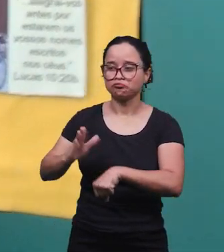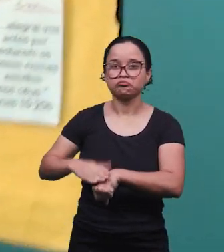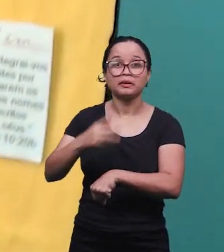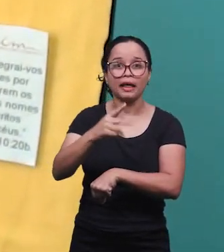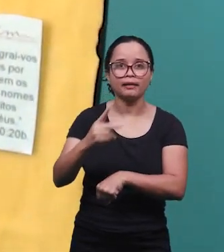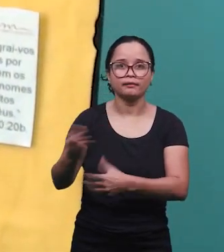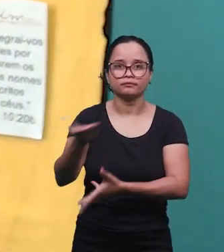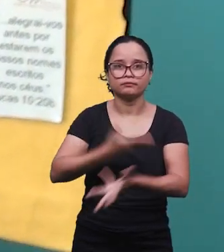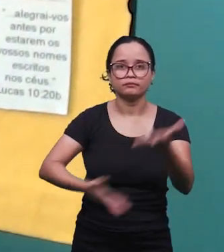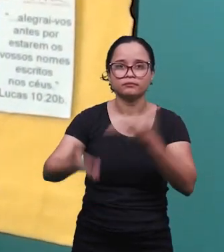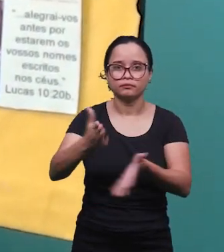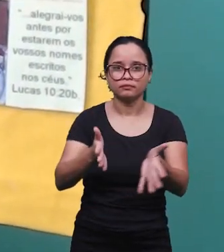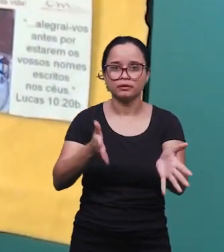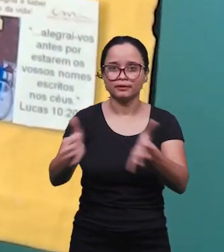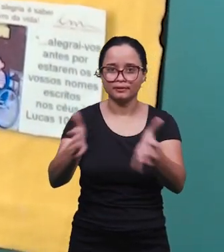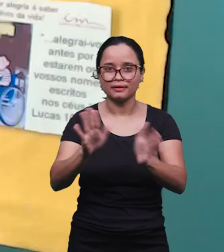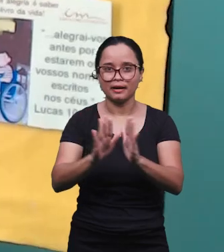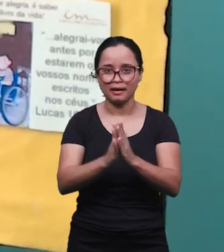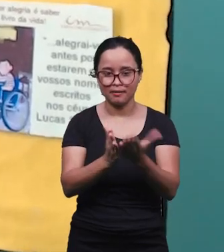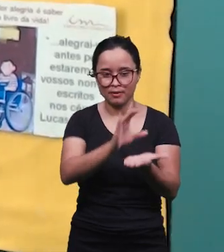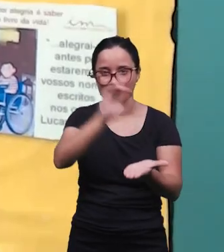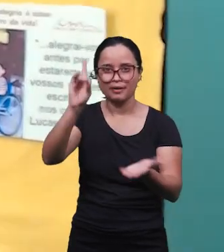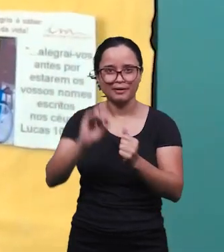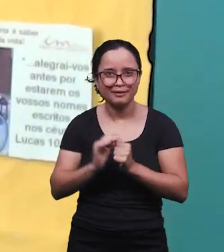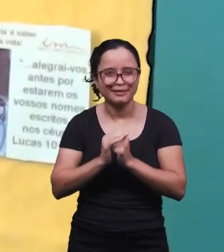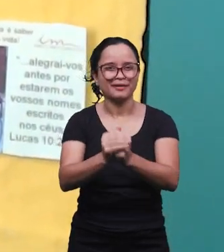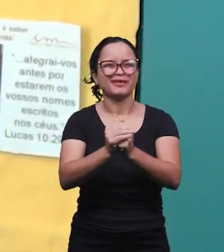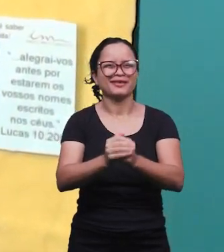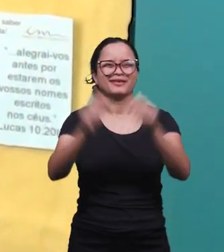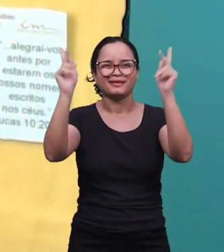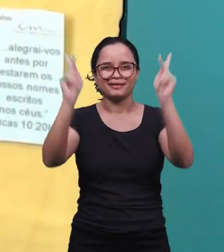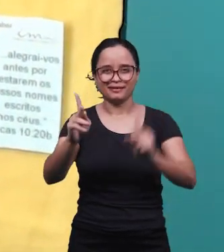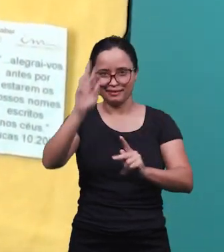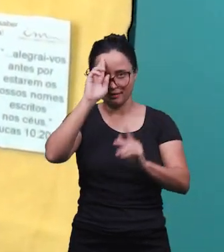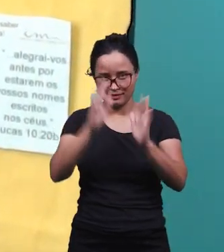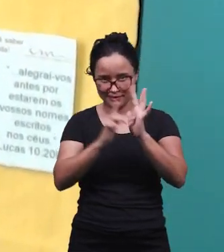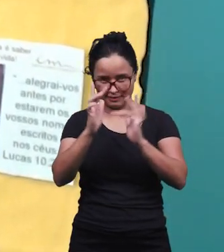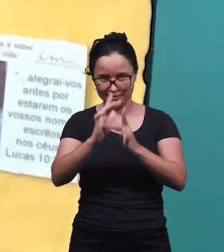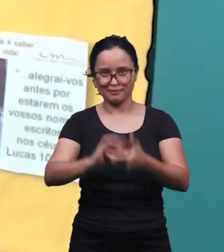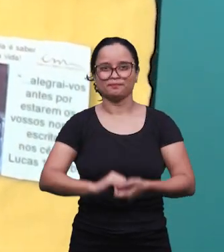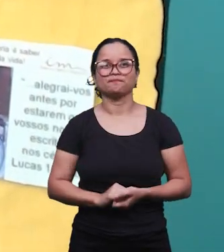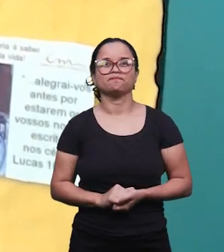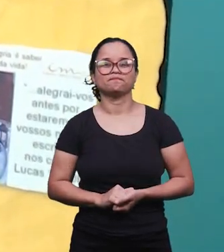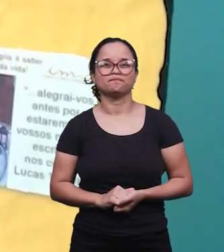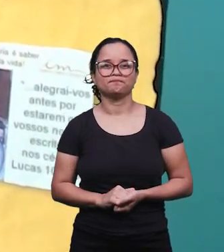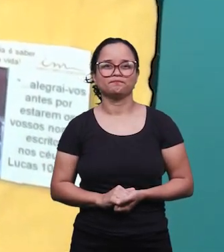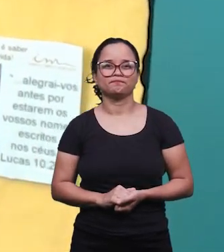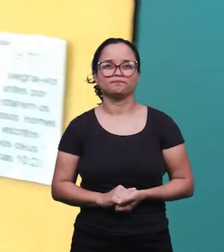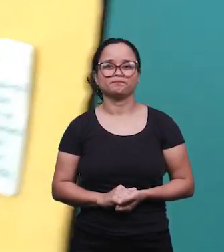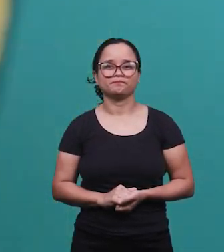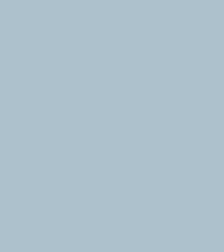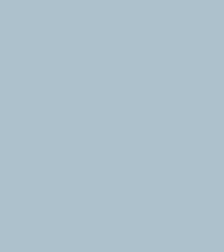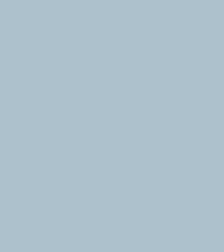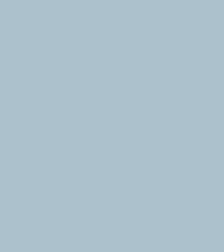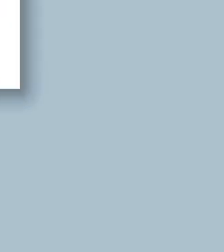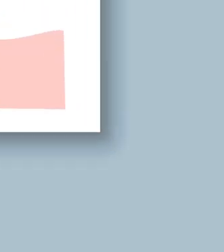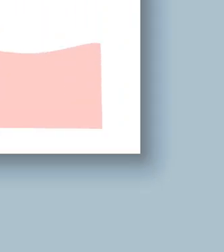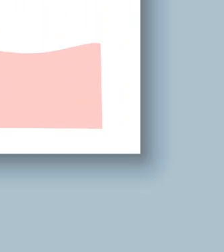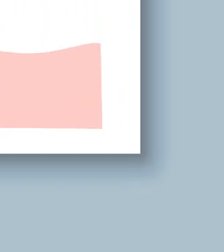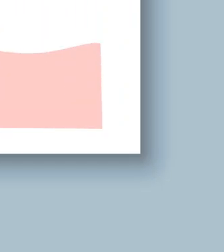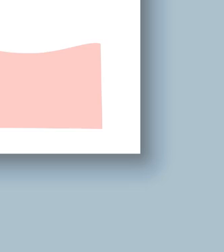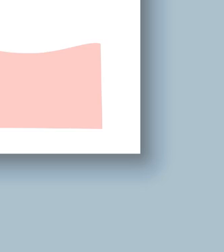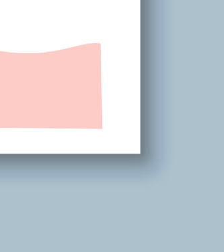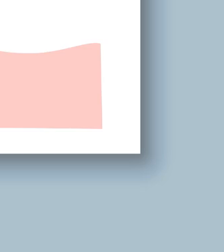estejam envolvidas, né? Acessibilidade à palavra de Deus. Amém? A paz do Senhor Jesus.